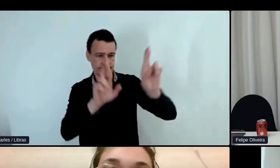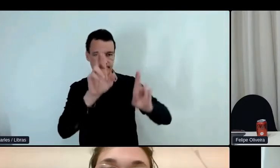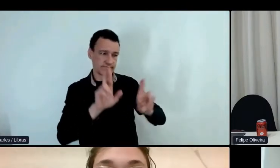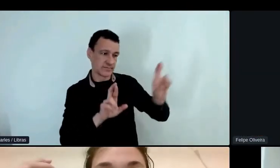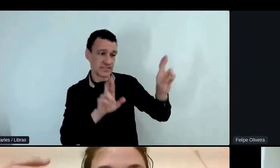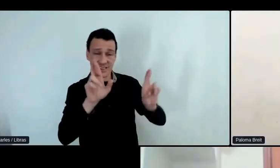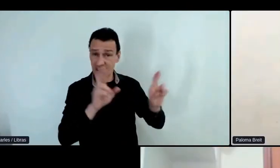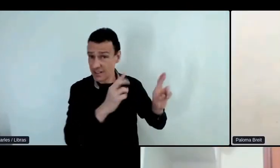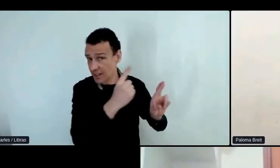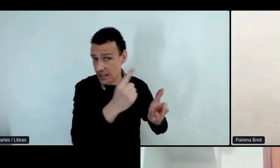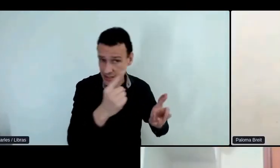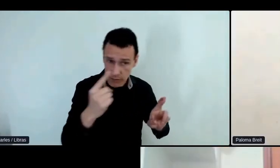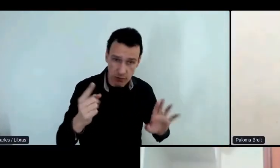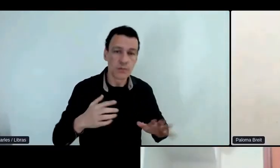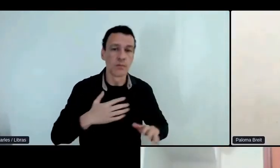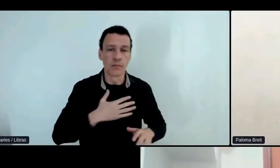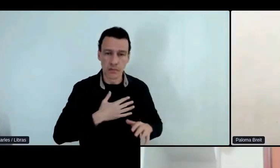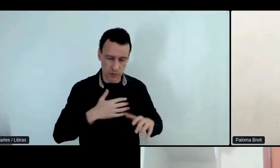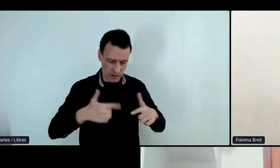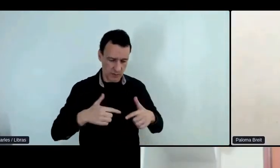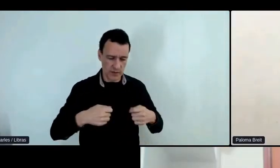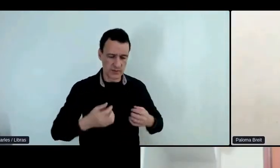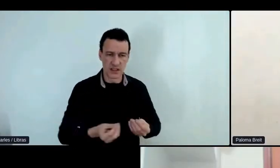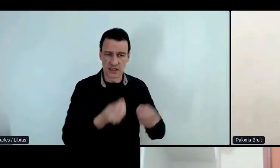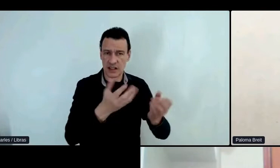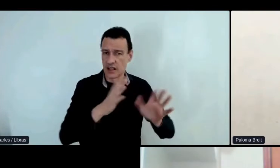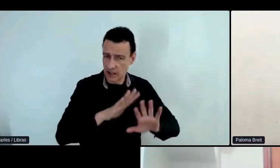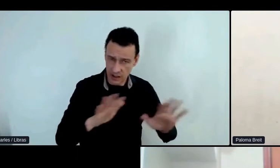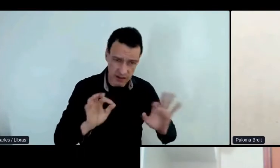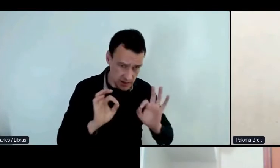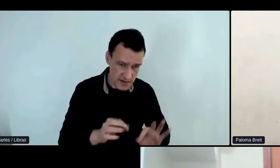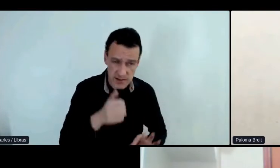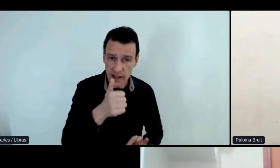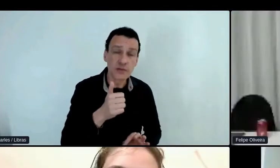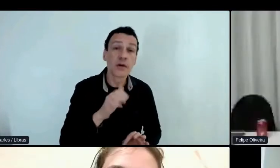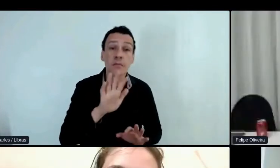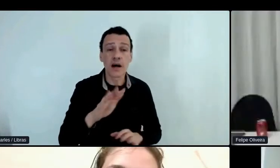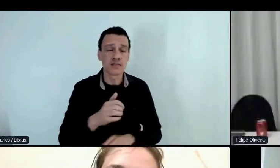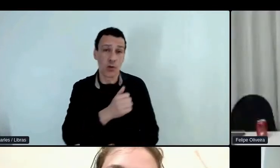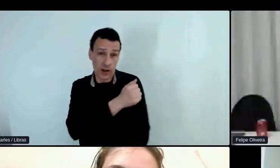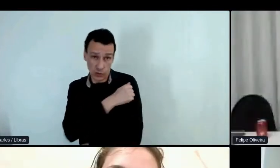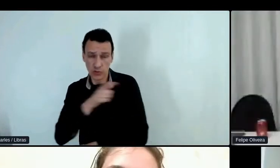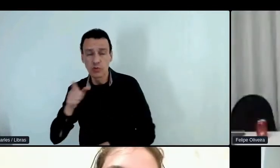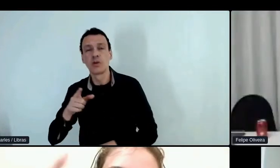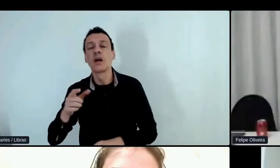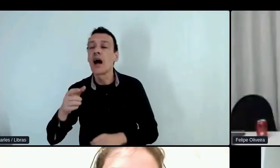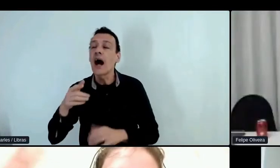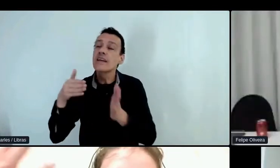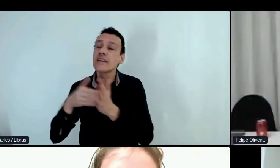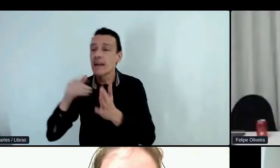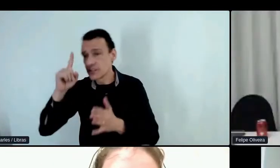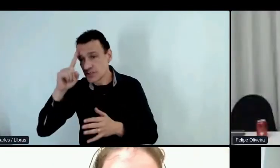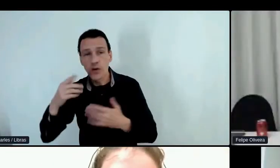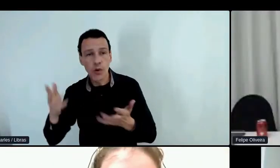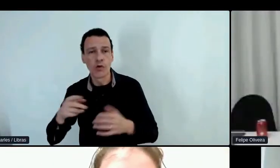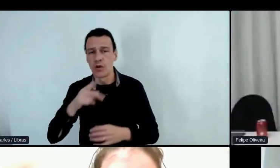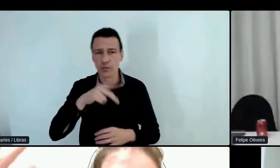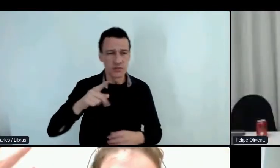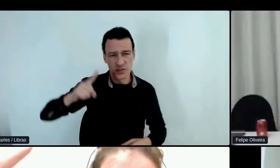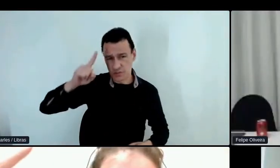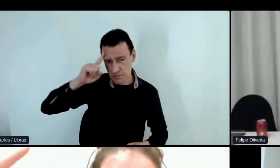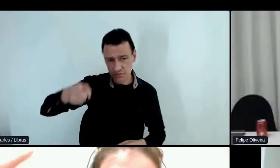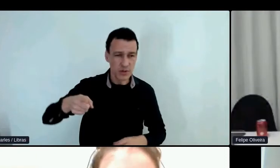a relação dentro da sala de aula, não deveria ser assim. Enquanto que na empresa não é bem assim que funciona. Cada um tem o seu papel